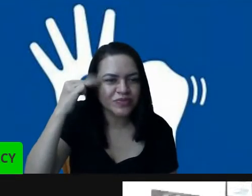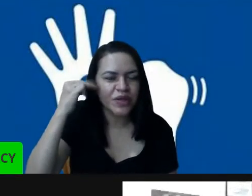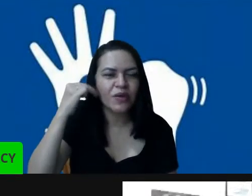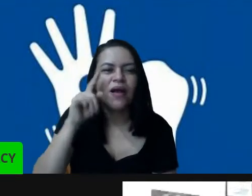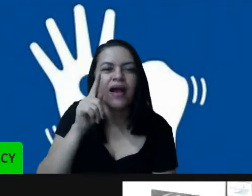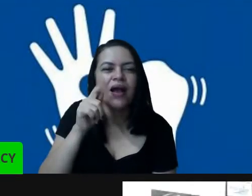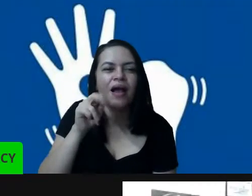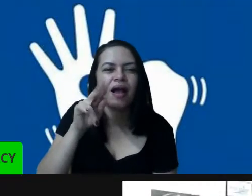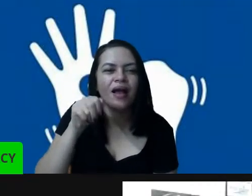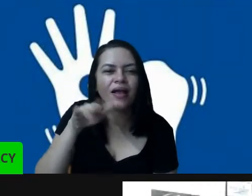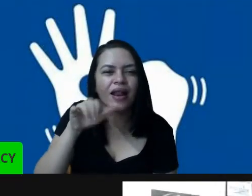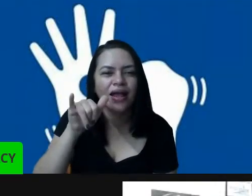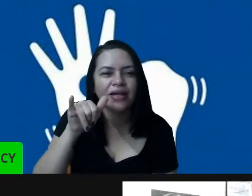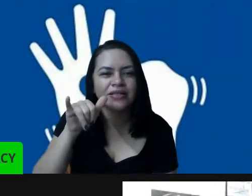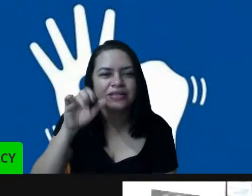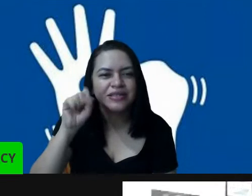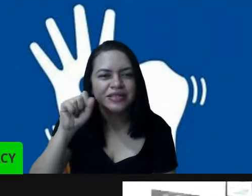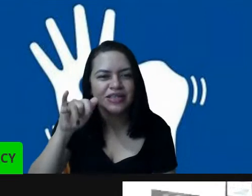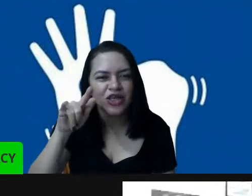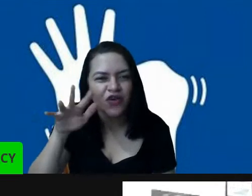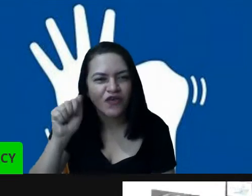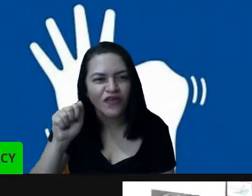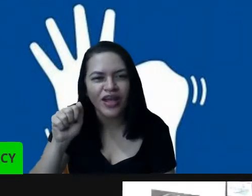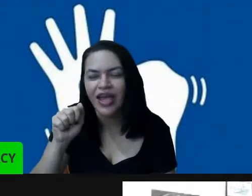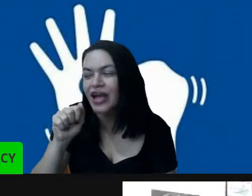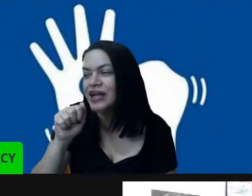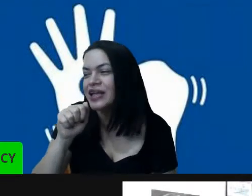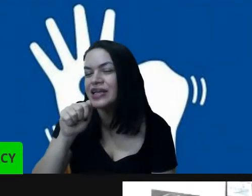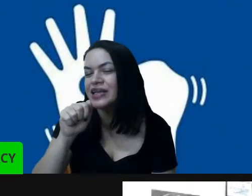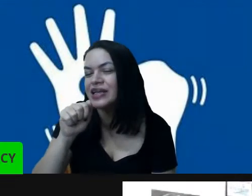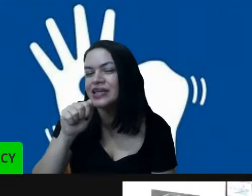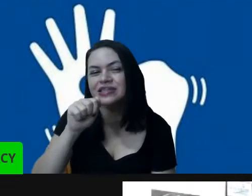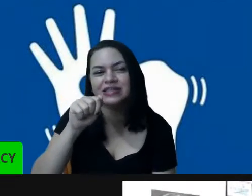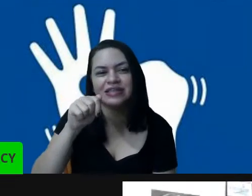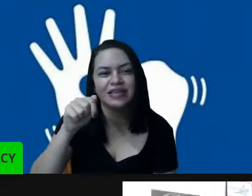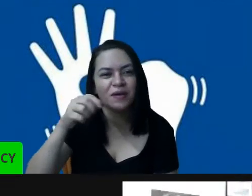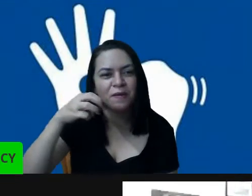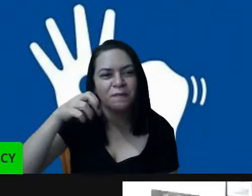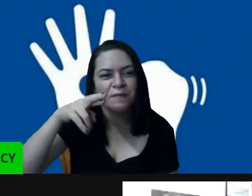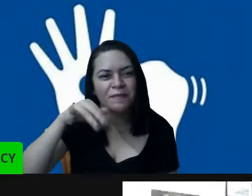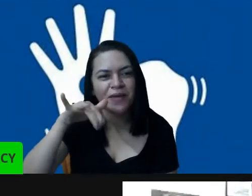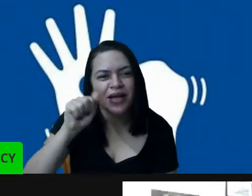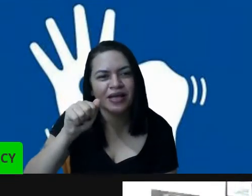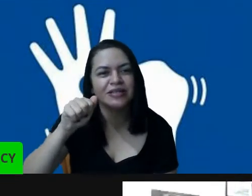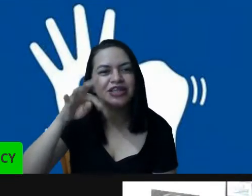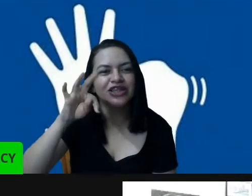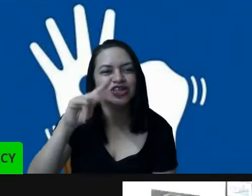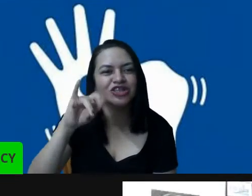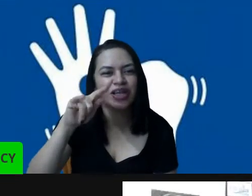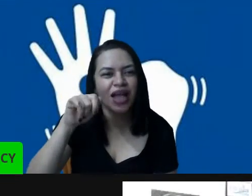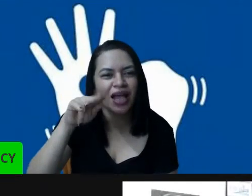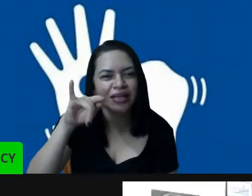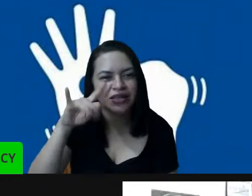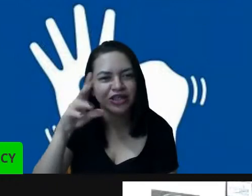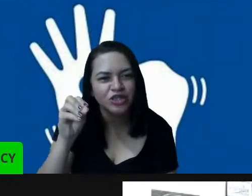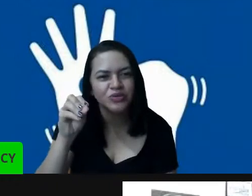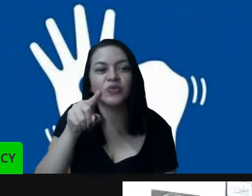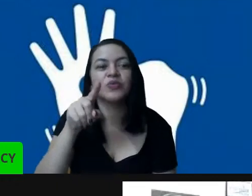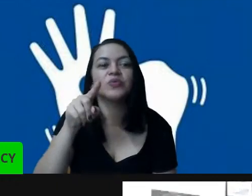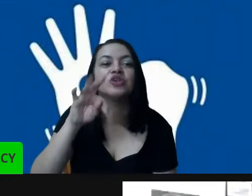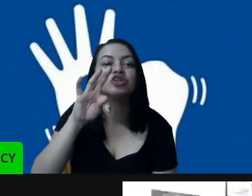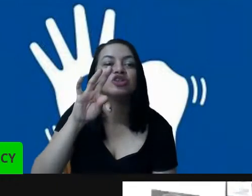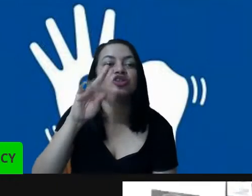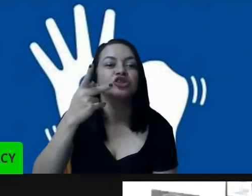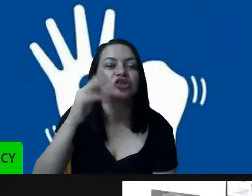Silva, a Maria de Jesus participou também com a gente, Tiaguinho, Thiago Surdo